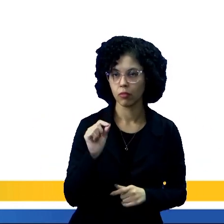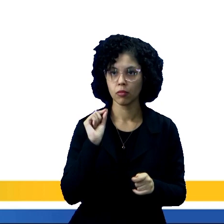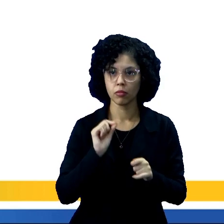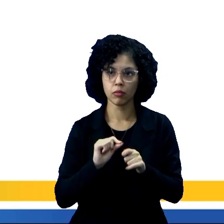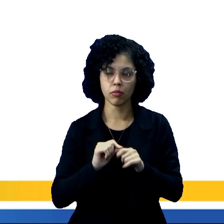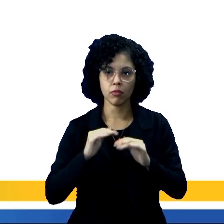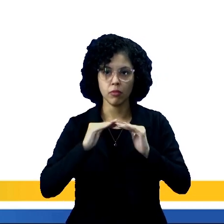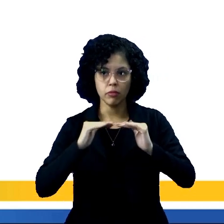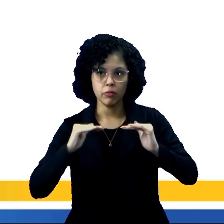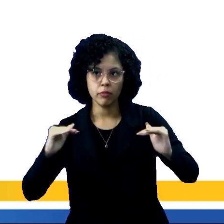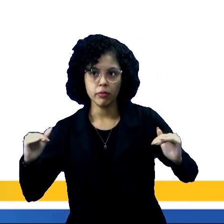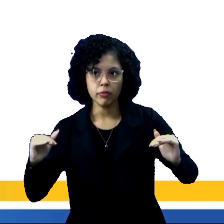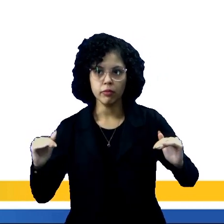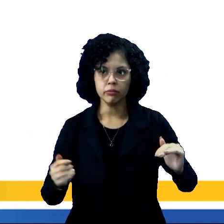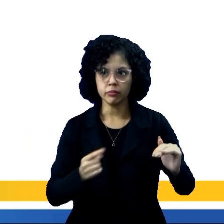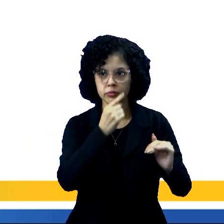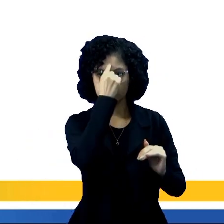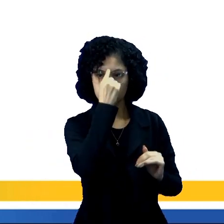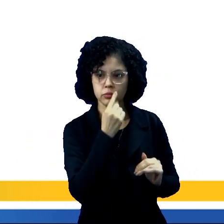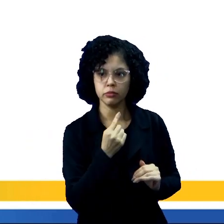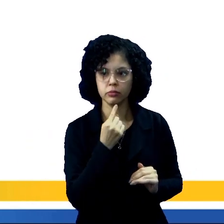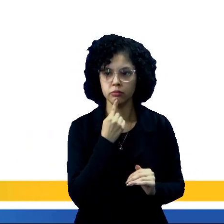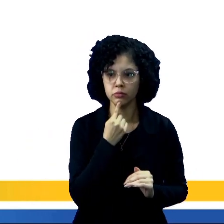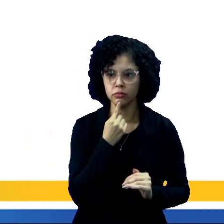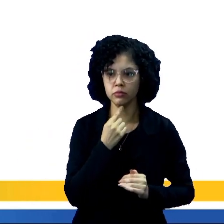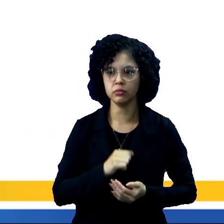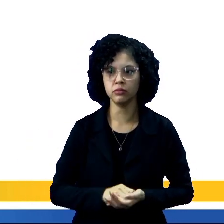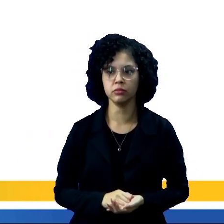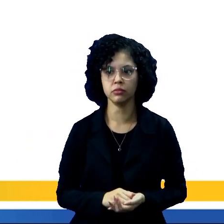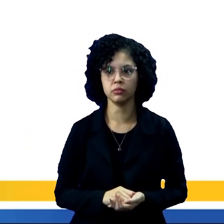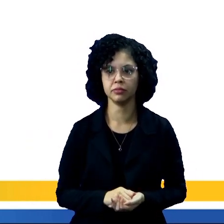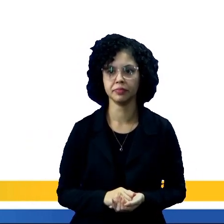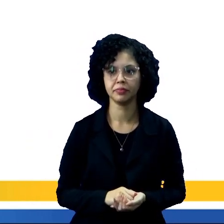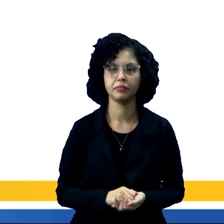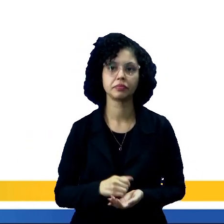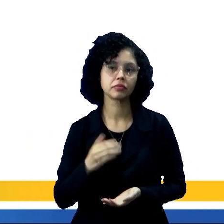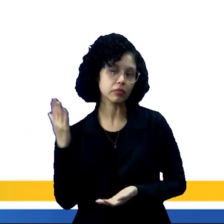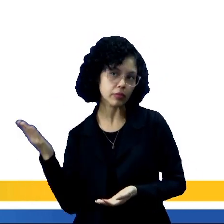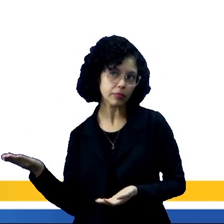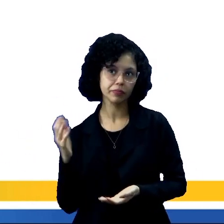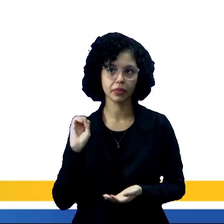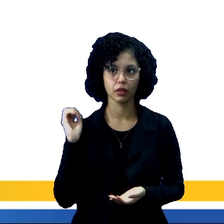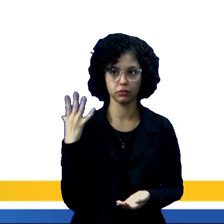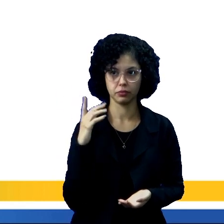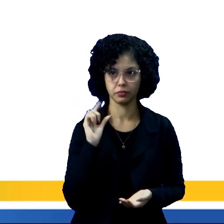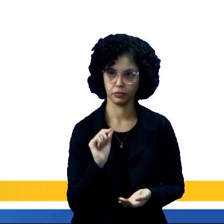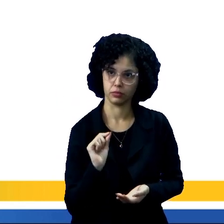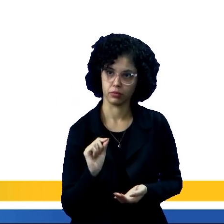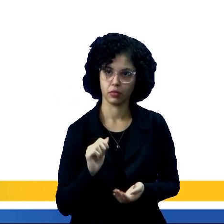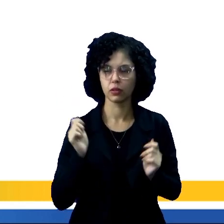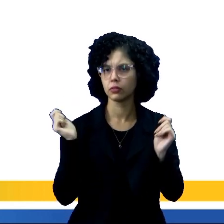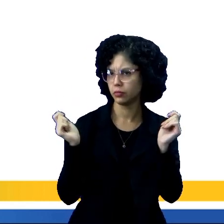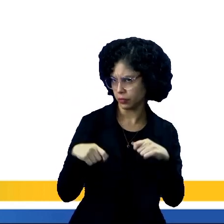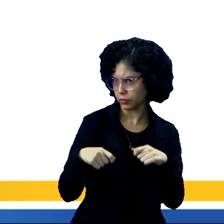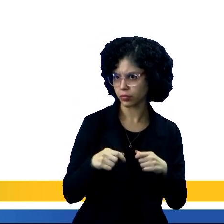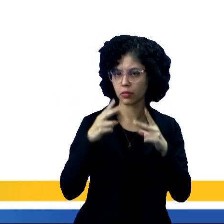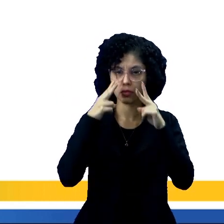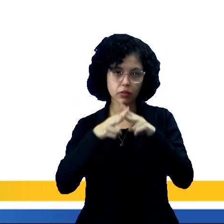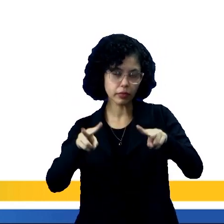a planificação da figura. Com ela decomposta, é